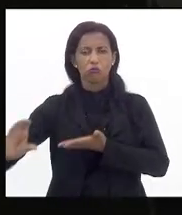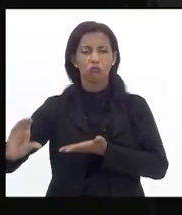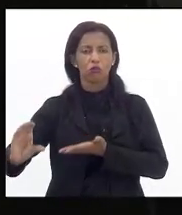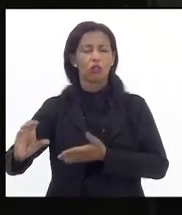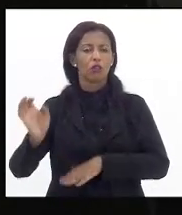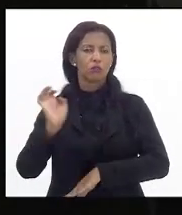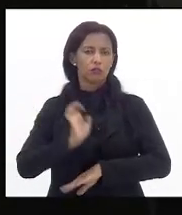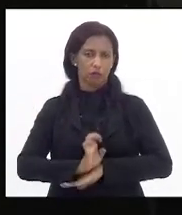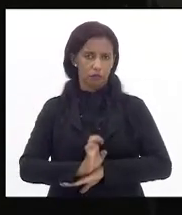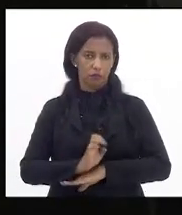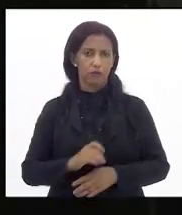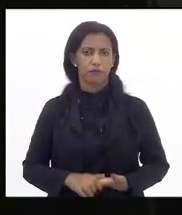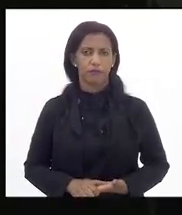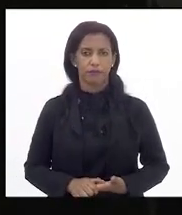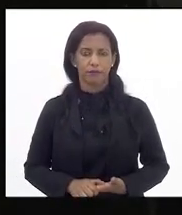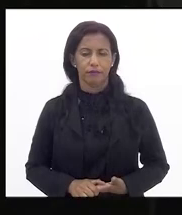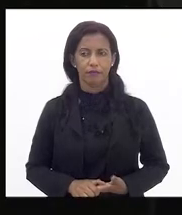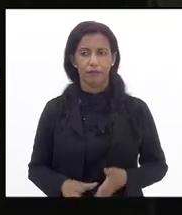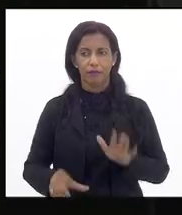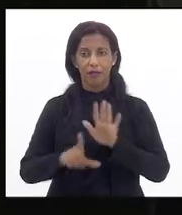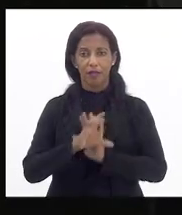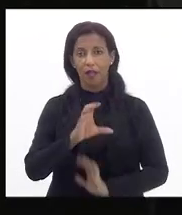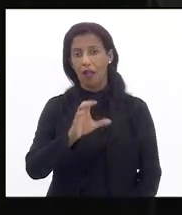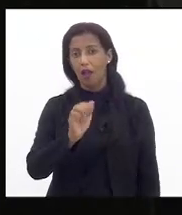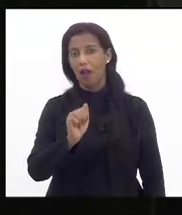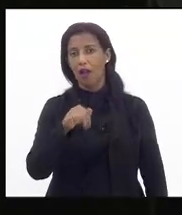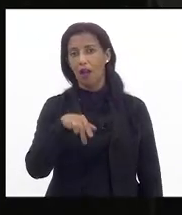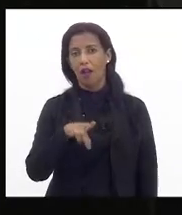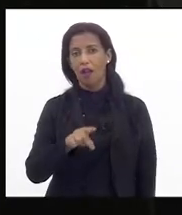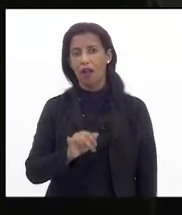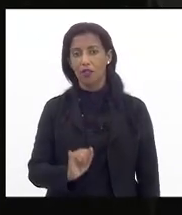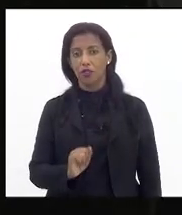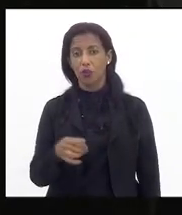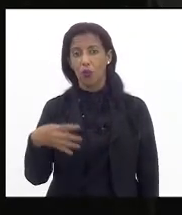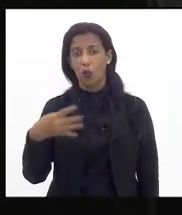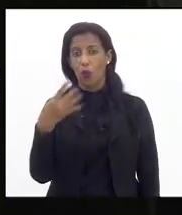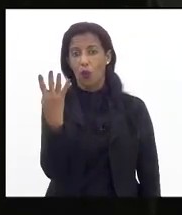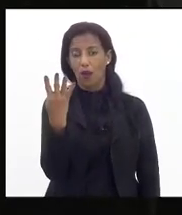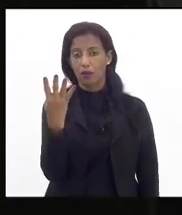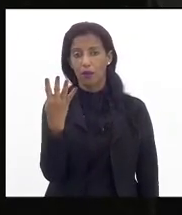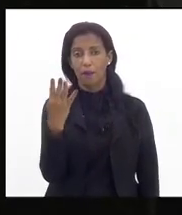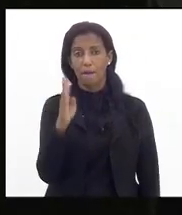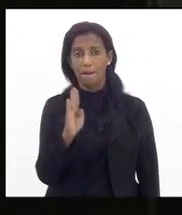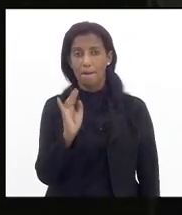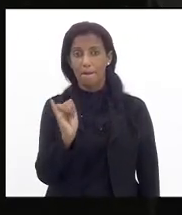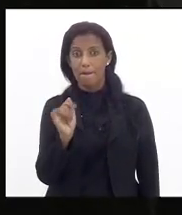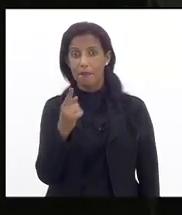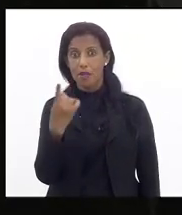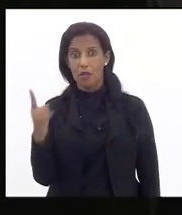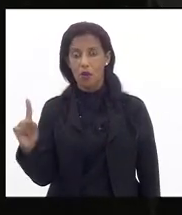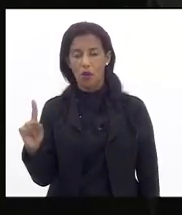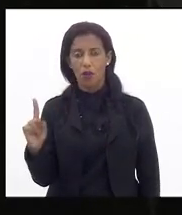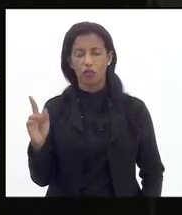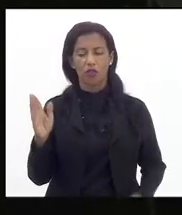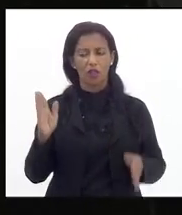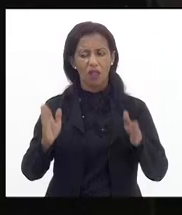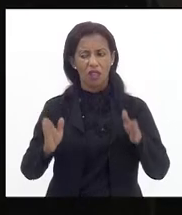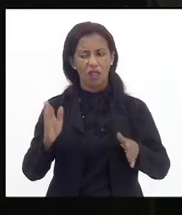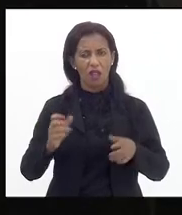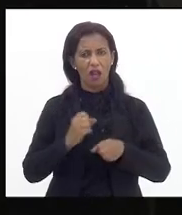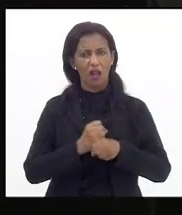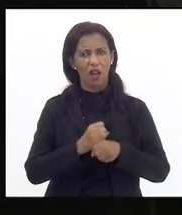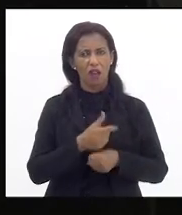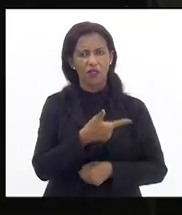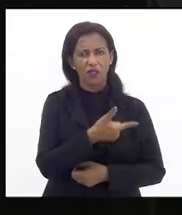nos cofres do Estado a lei kandir são quatro bilhões entre os anos de 20